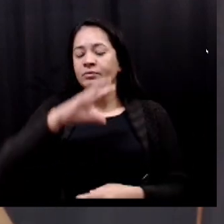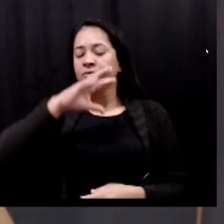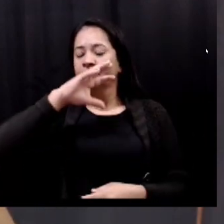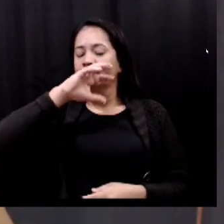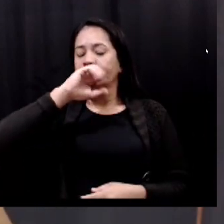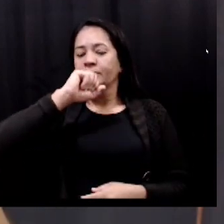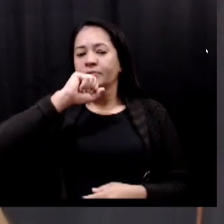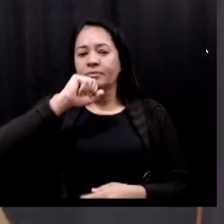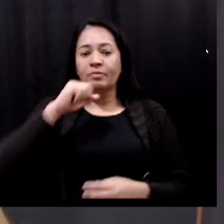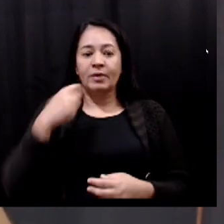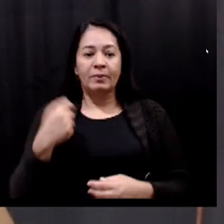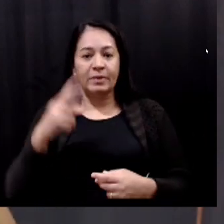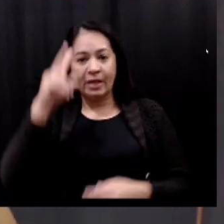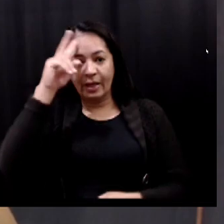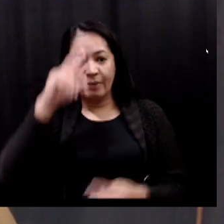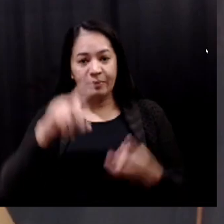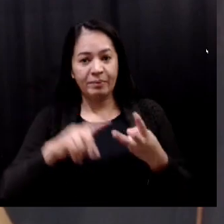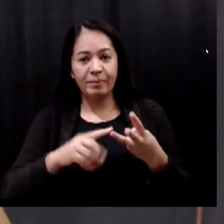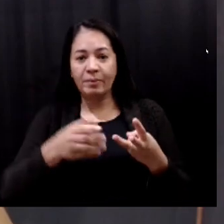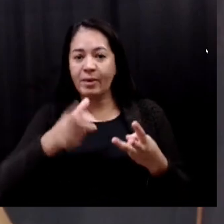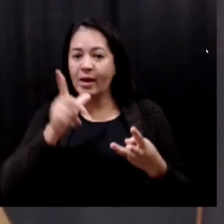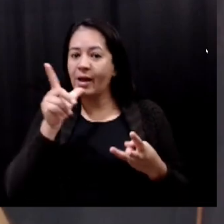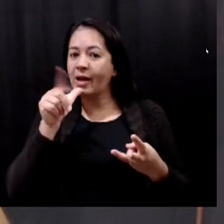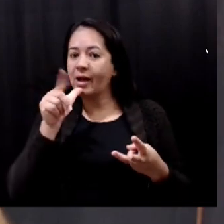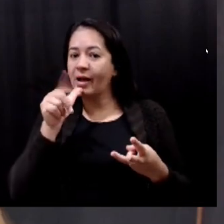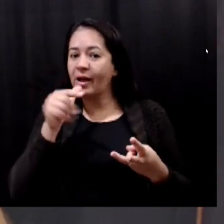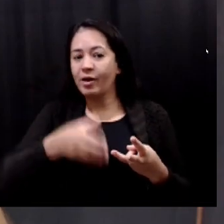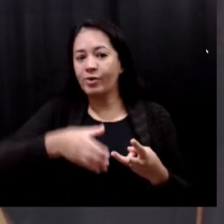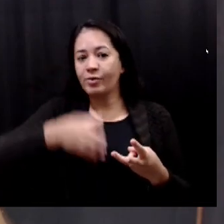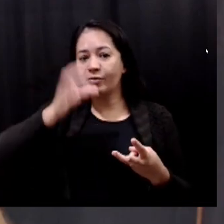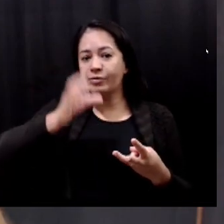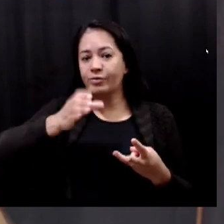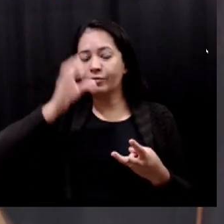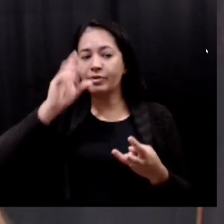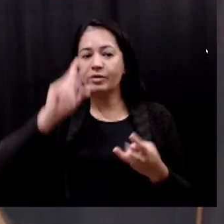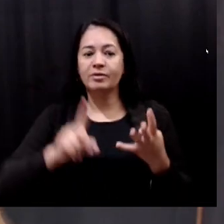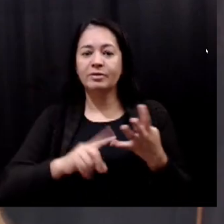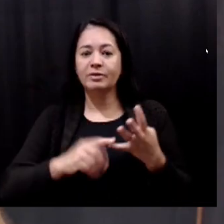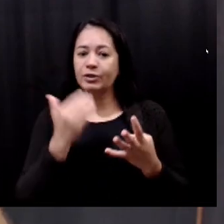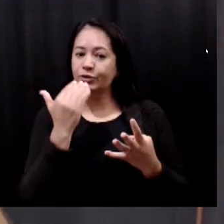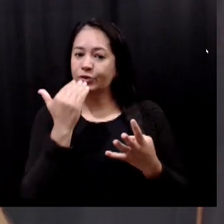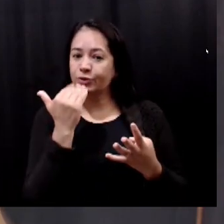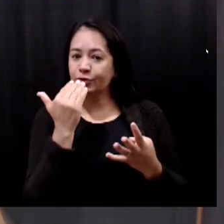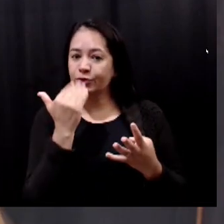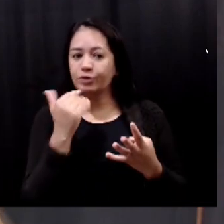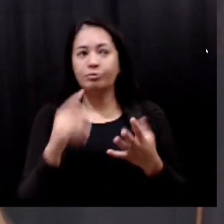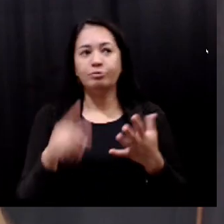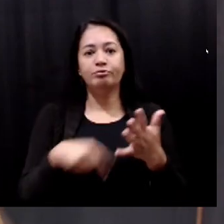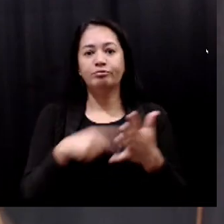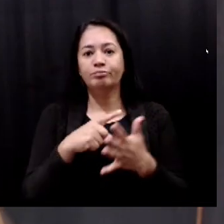precisa lembrar de beber água, a gente precisa lembrar de se alimentar, a gente precisa lembrar de se movimentar e